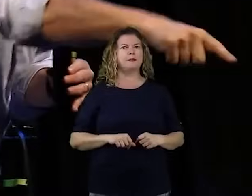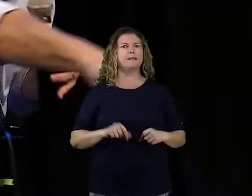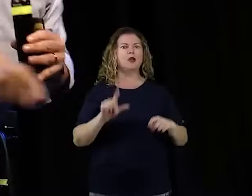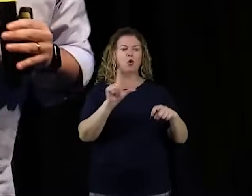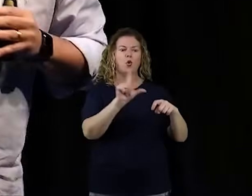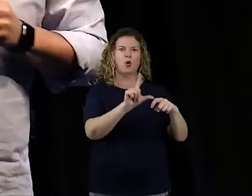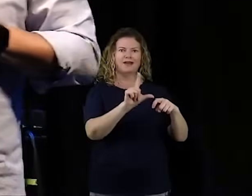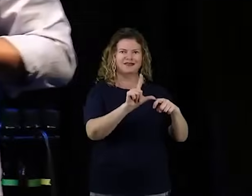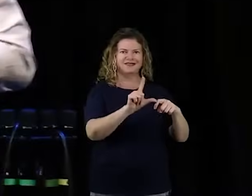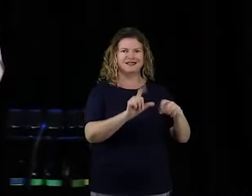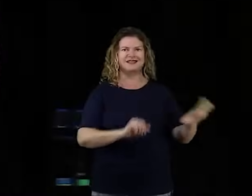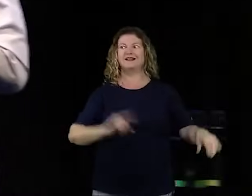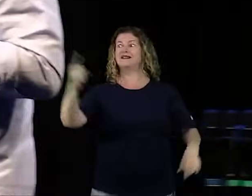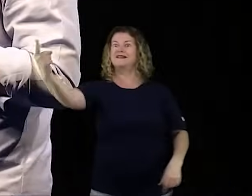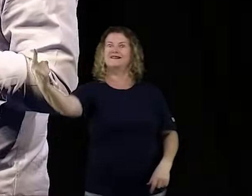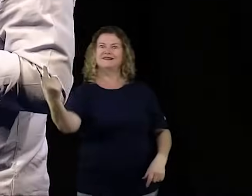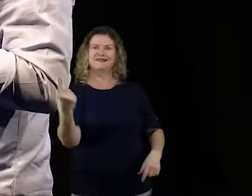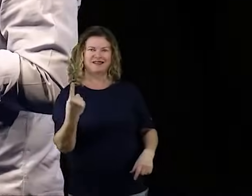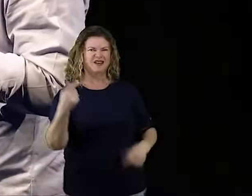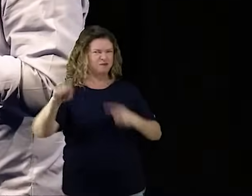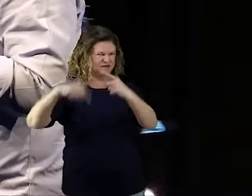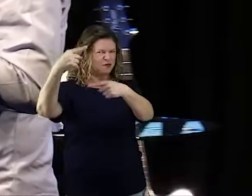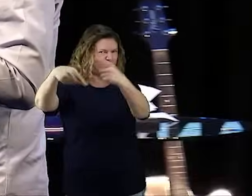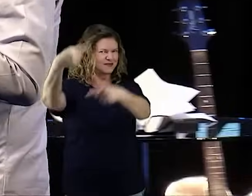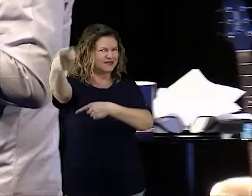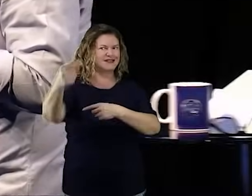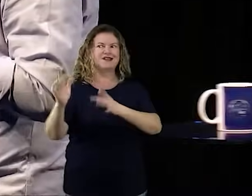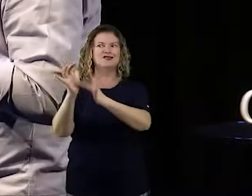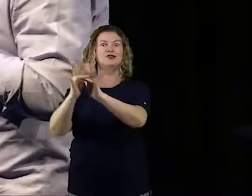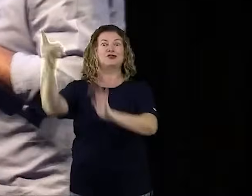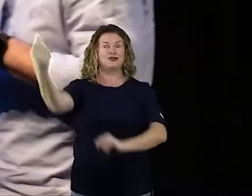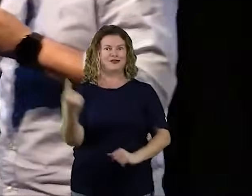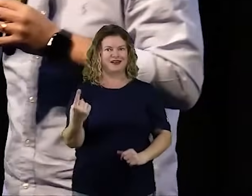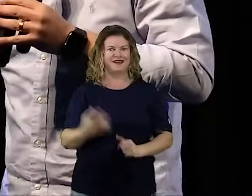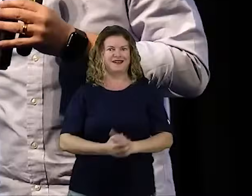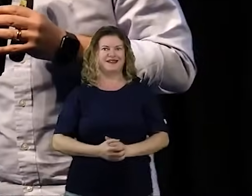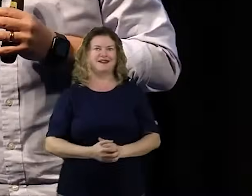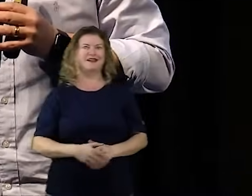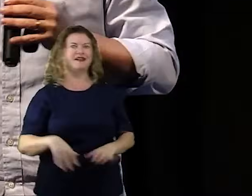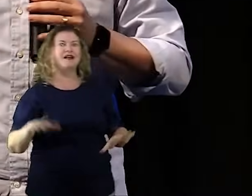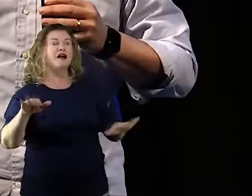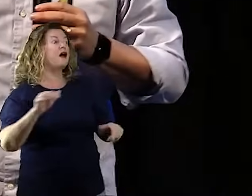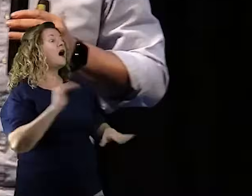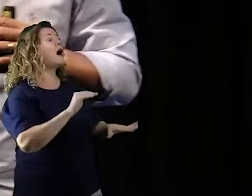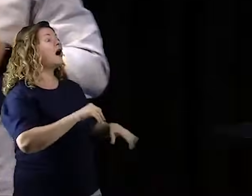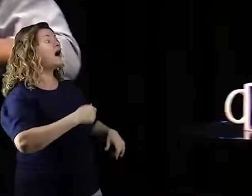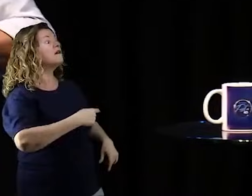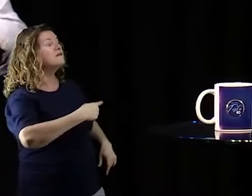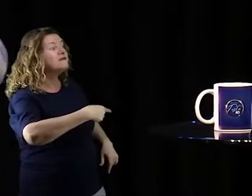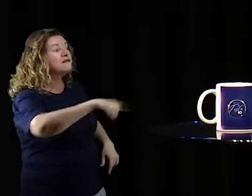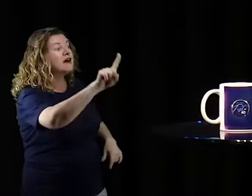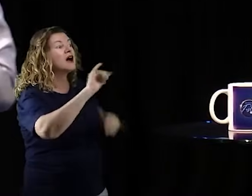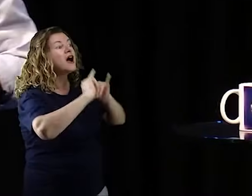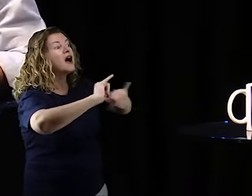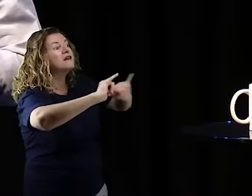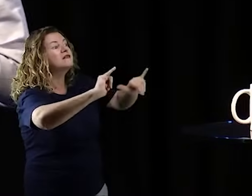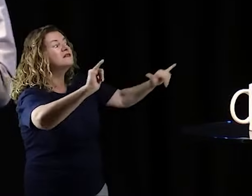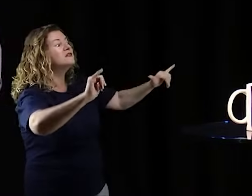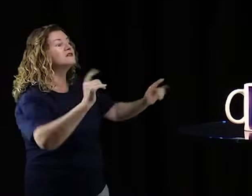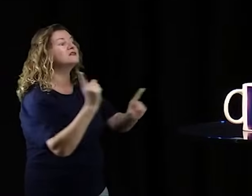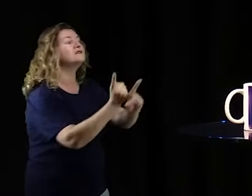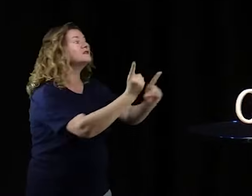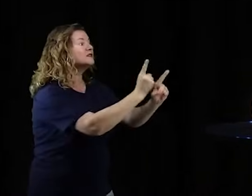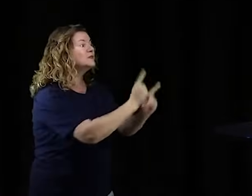Pedro para encontrar comigo em Jerusalém Pedro Tá pescando ali perto de Jerusalém tá na Galileia